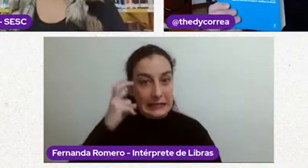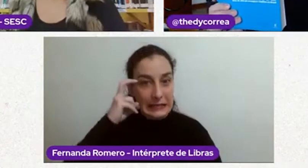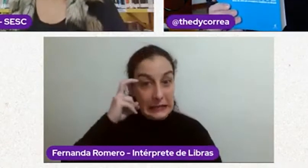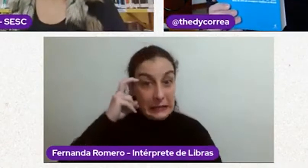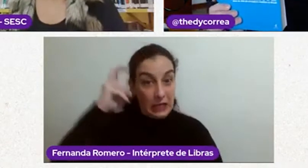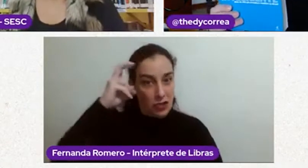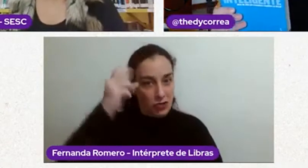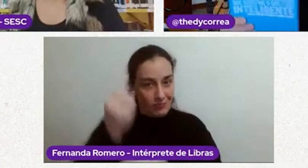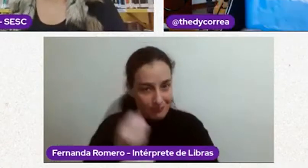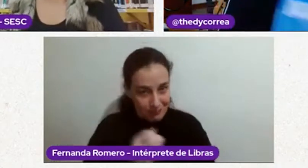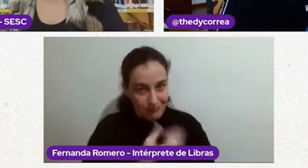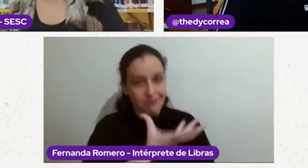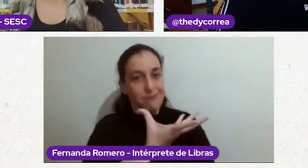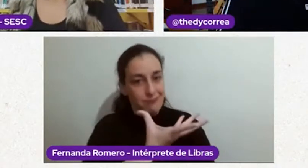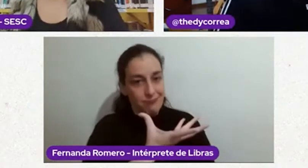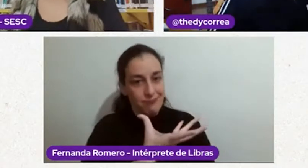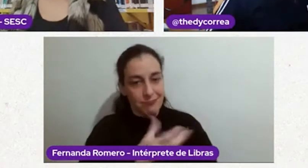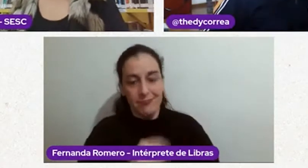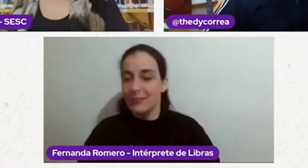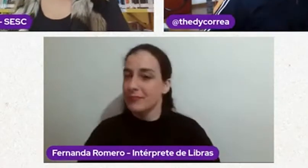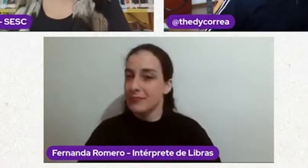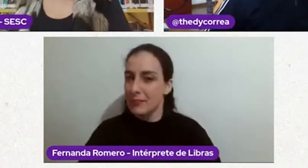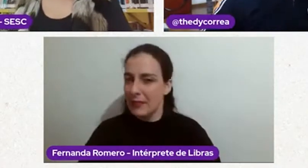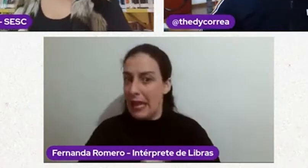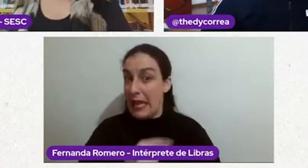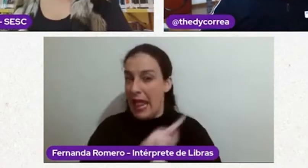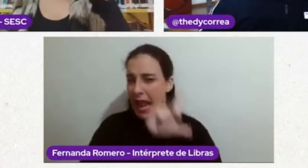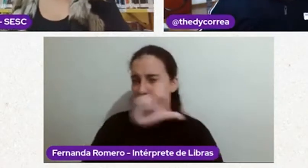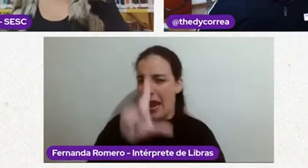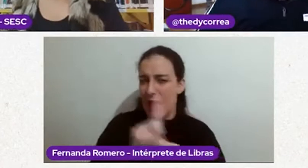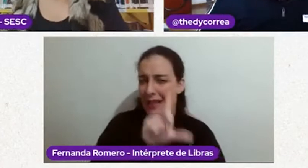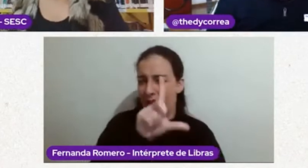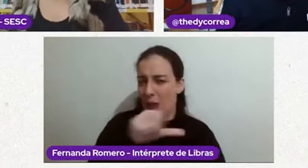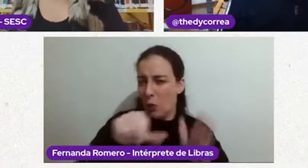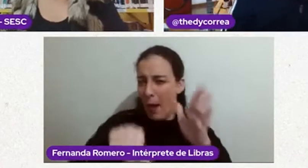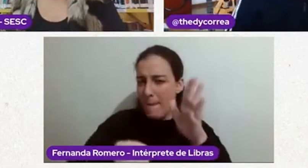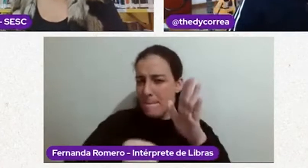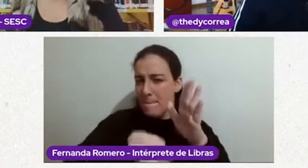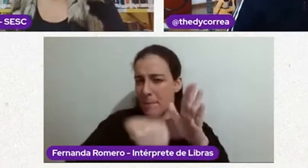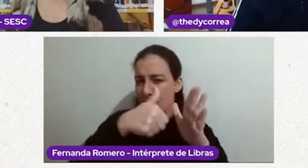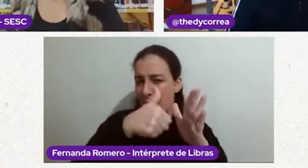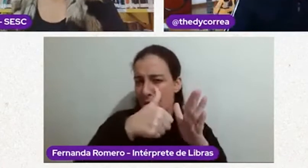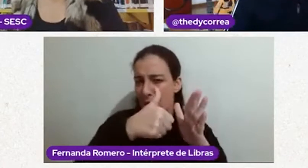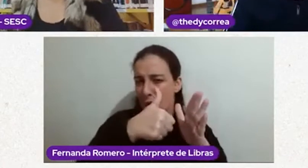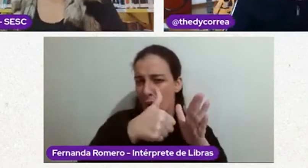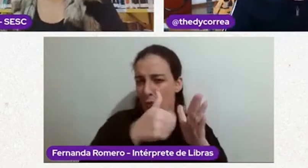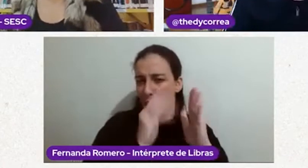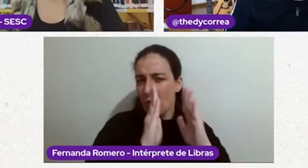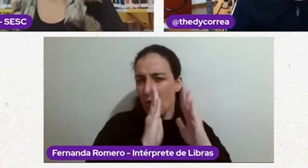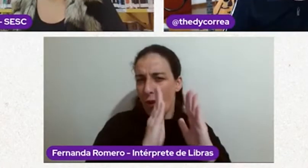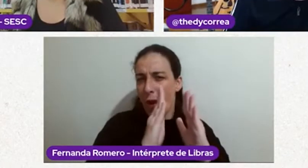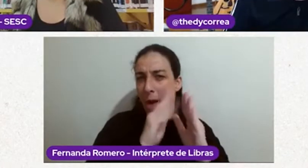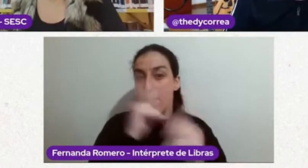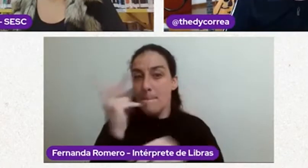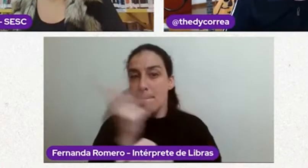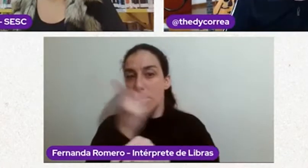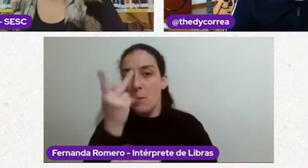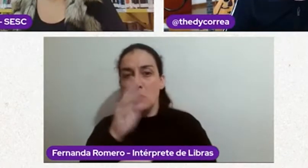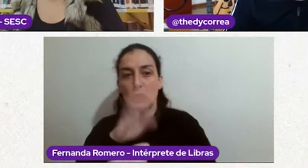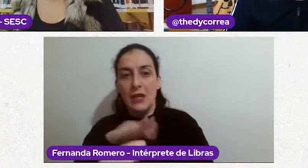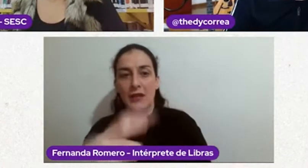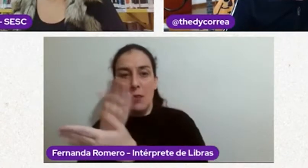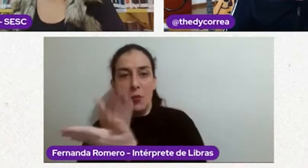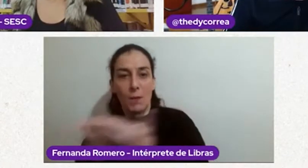emocional. E de literatura, eu estou no primeiro volume do Em Busca do Tempo Perdido, do Marcel